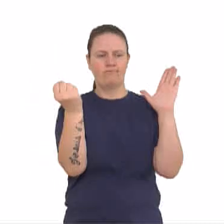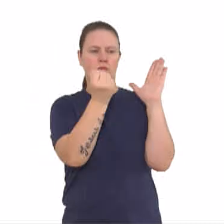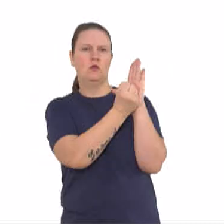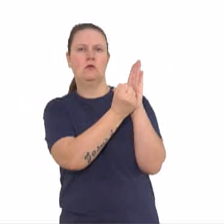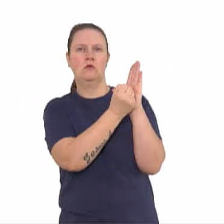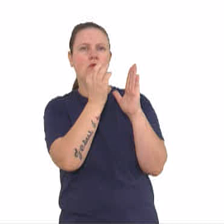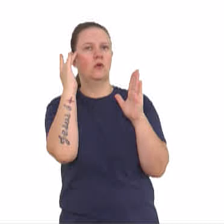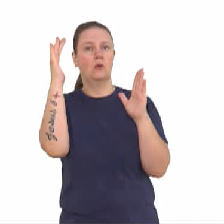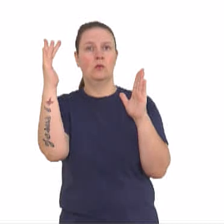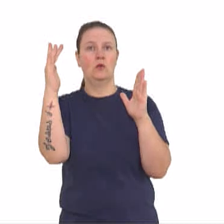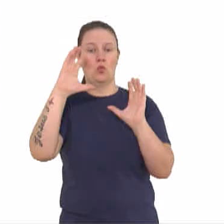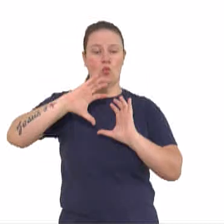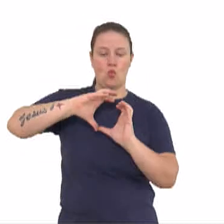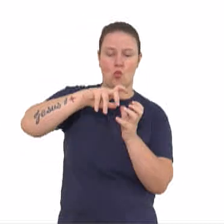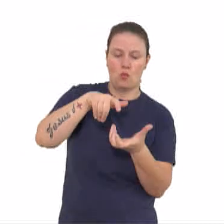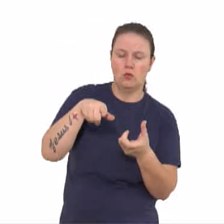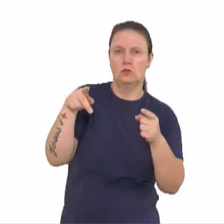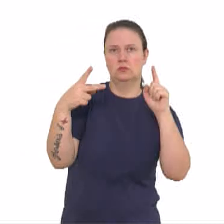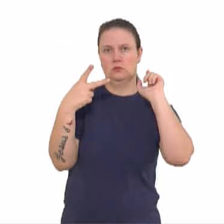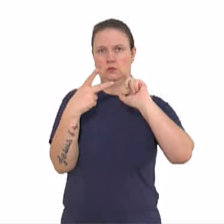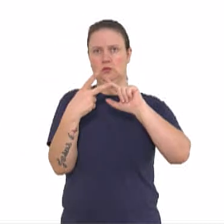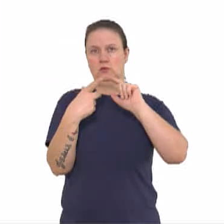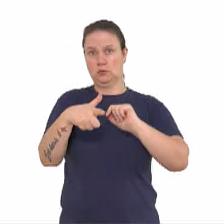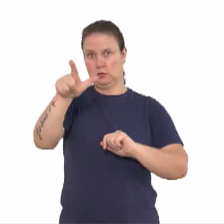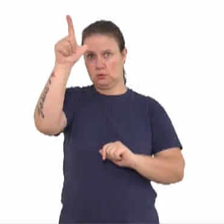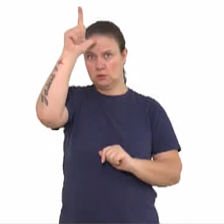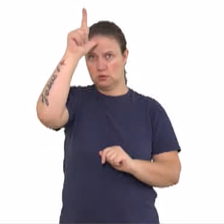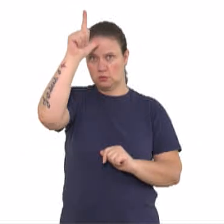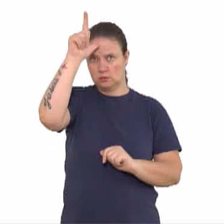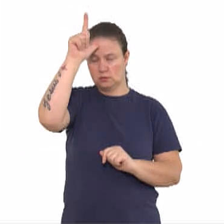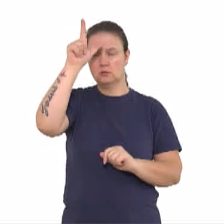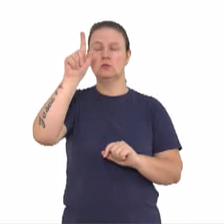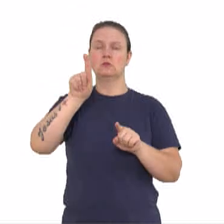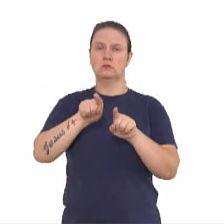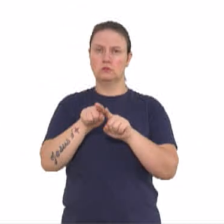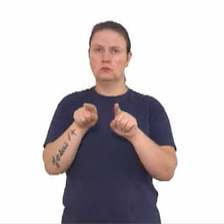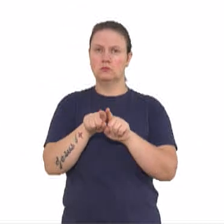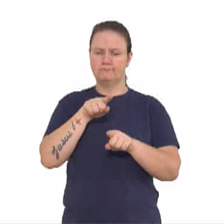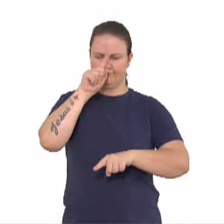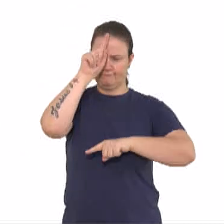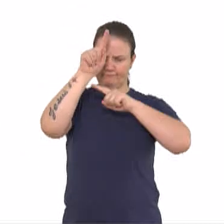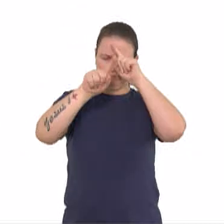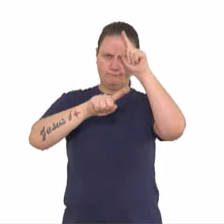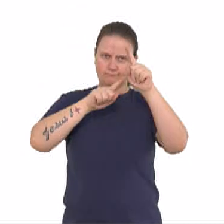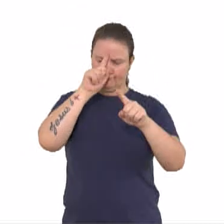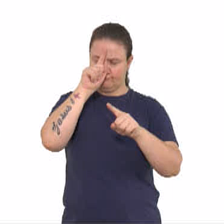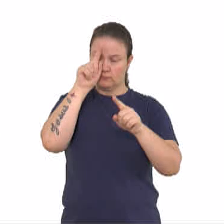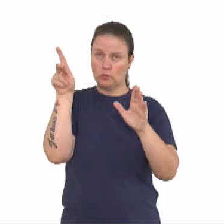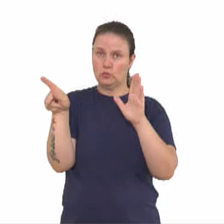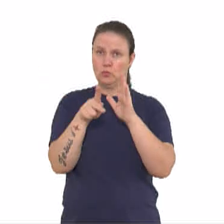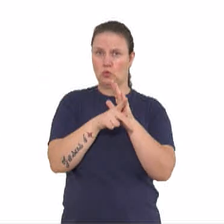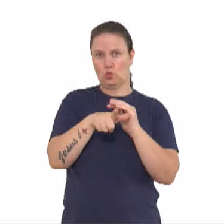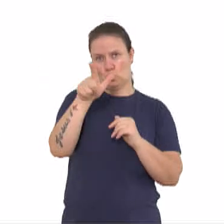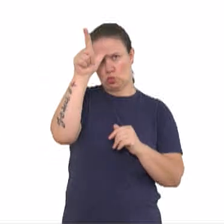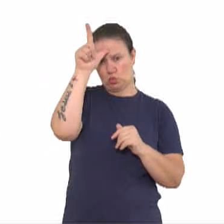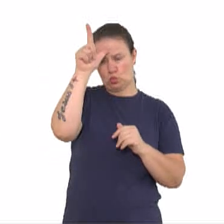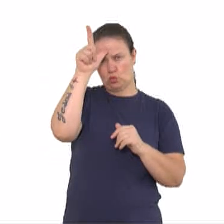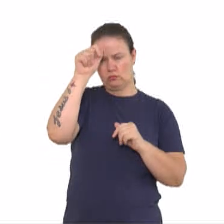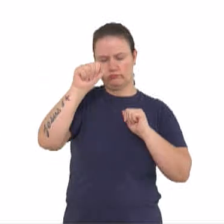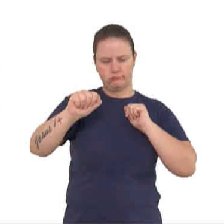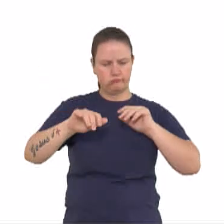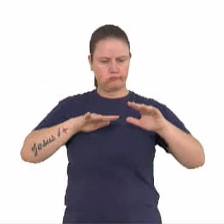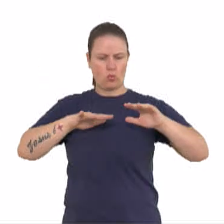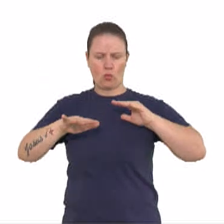alemã. Hegel pode ser incluído naquilo que se chamou de idealismo alemão, uma espécie de movimento